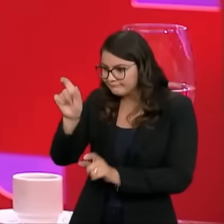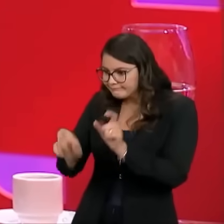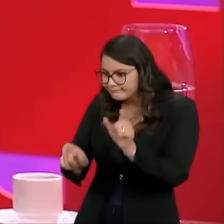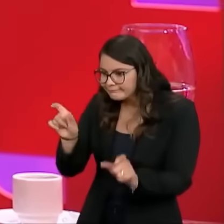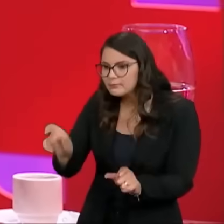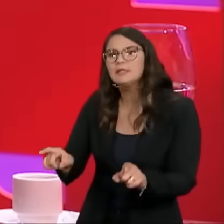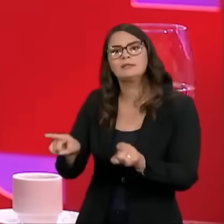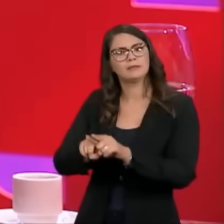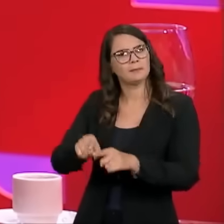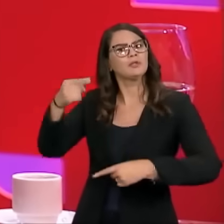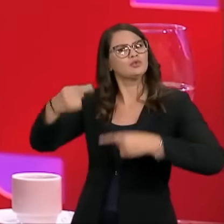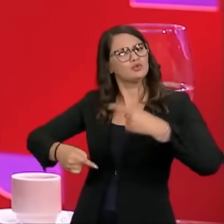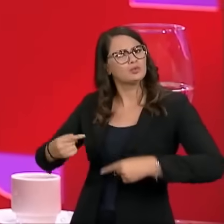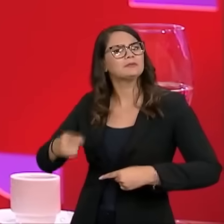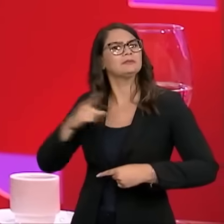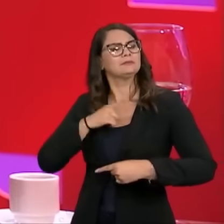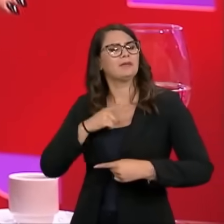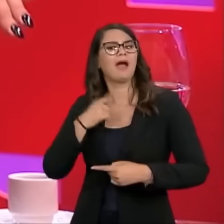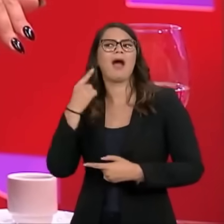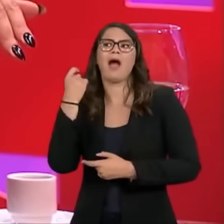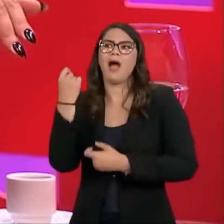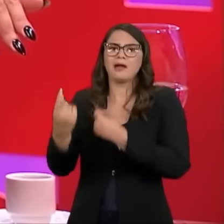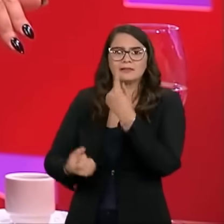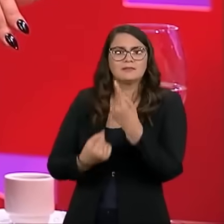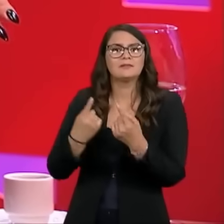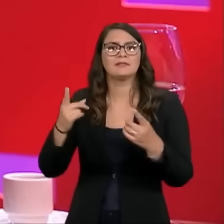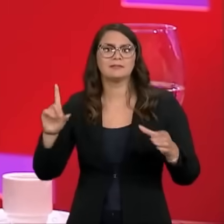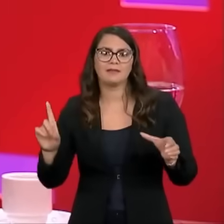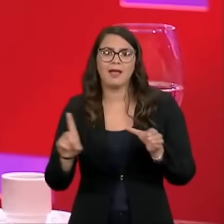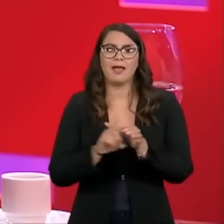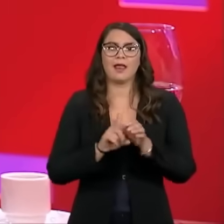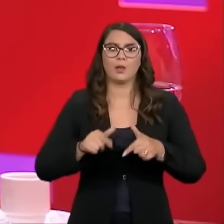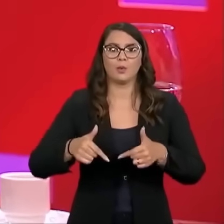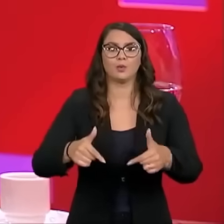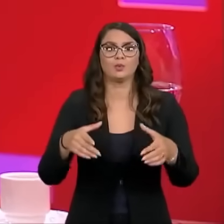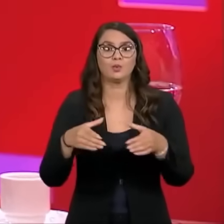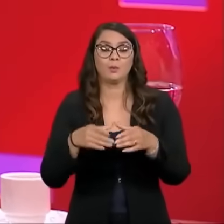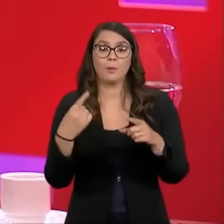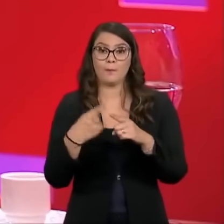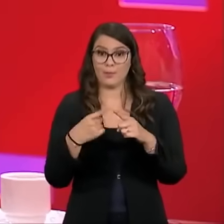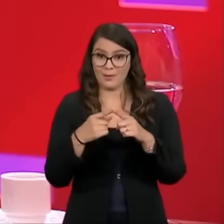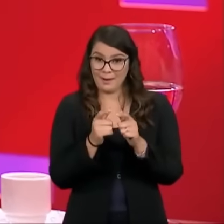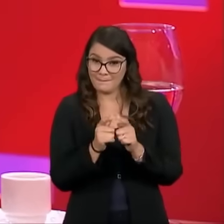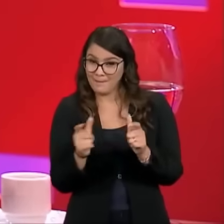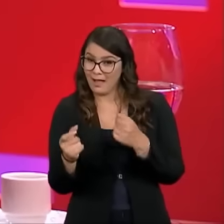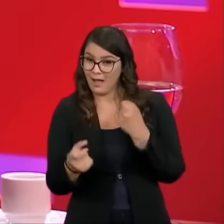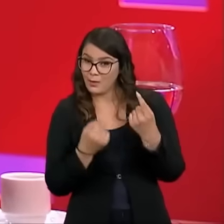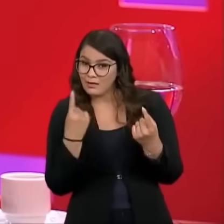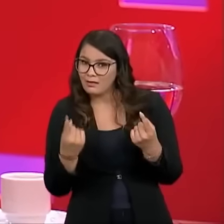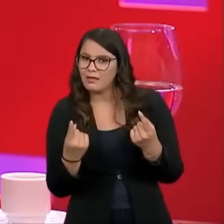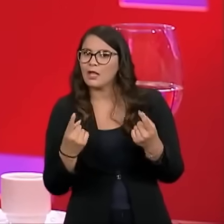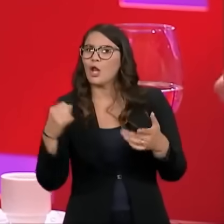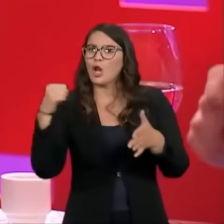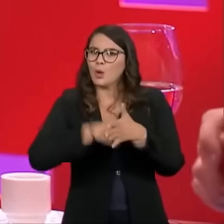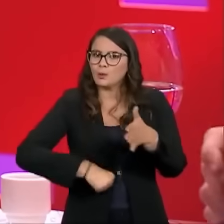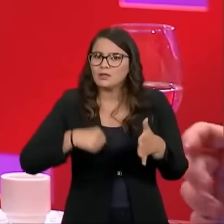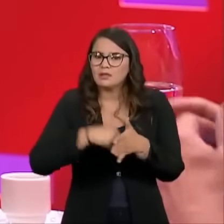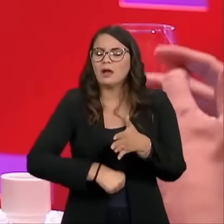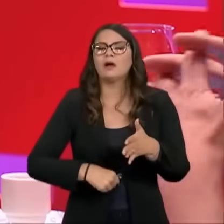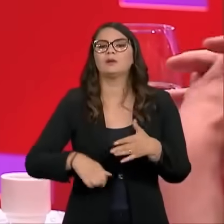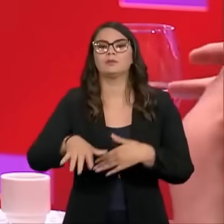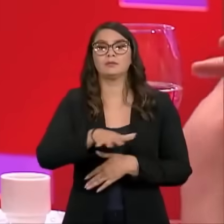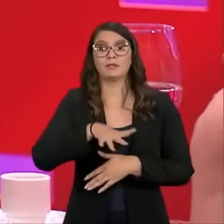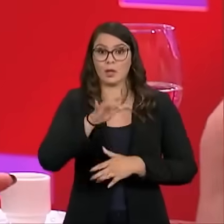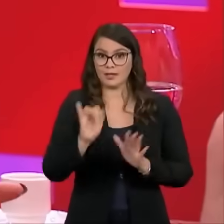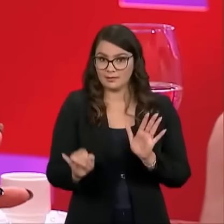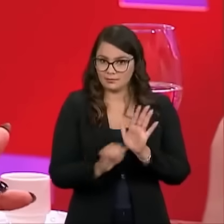compõe uma discussão que muitas vezes está trelada a luta de classe porque na grande maioria das vezes Quem está lutando a partir do dispositivo